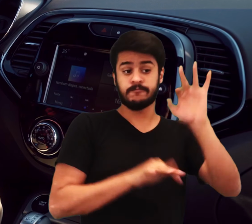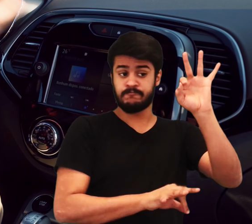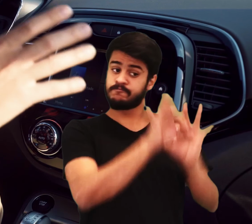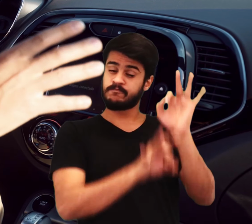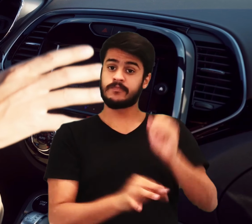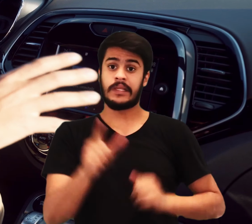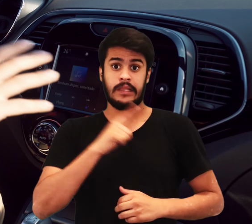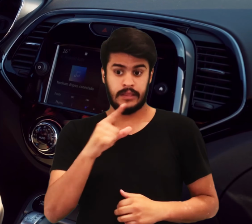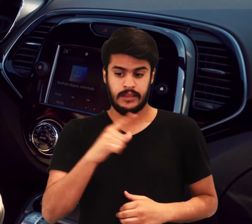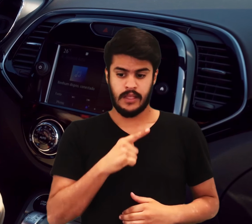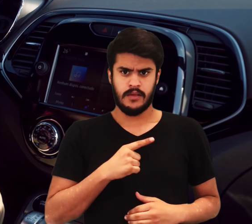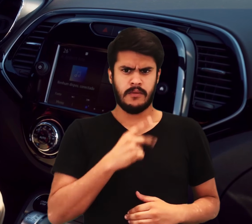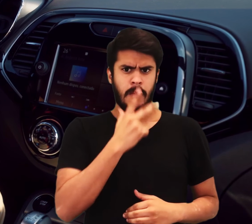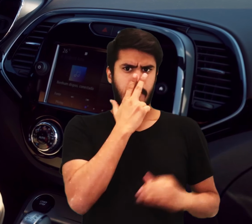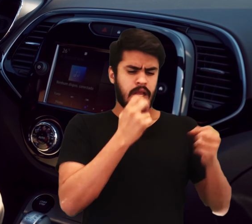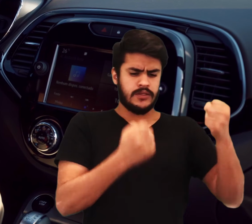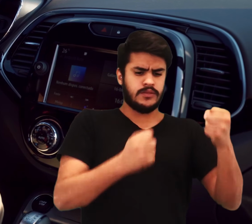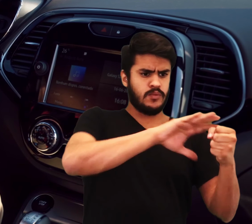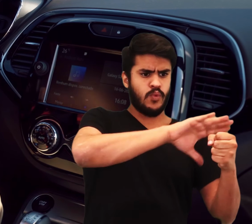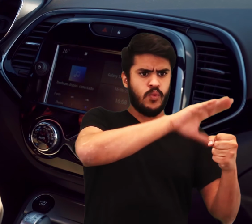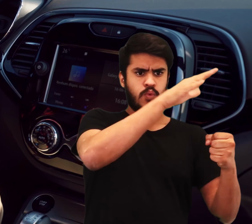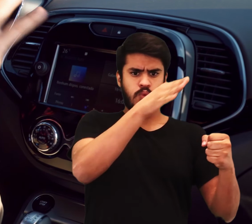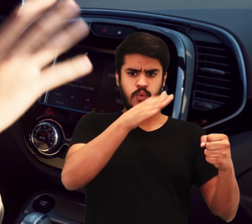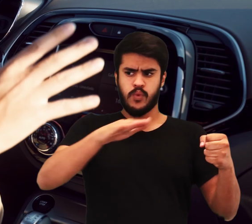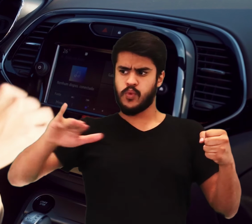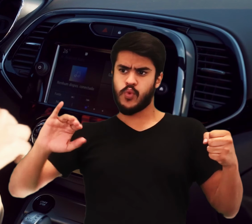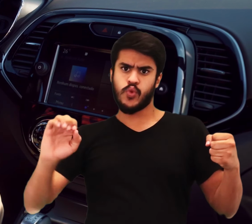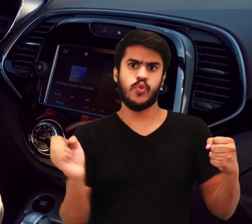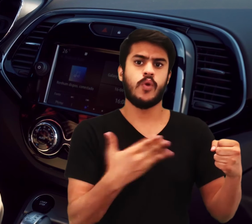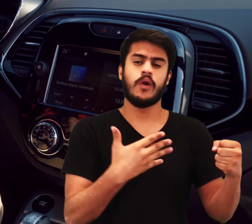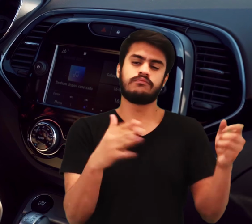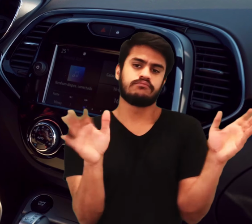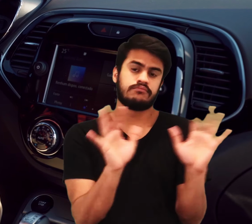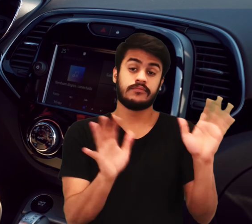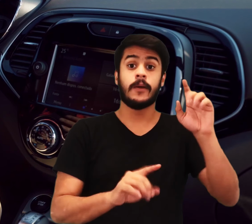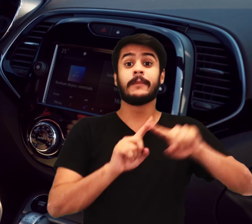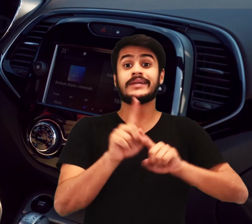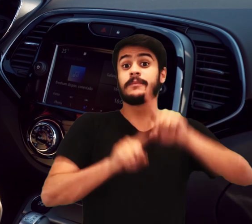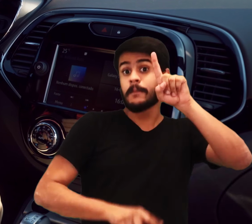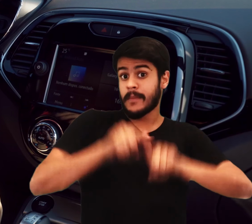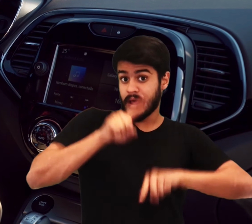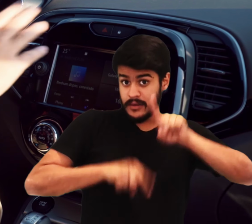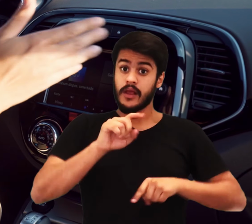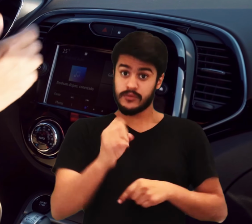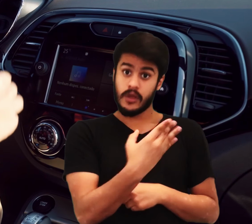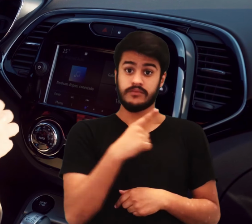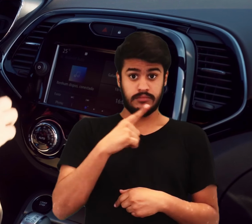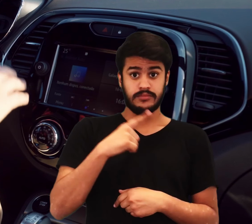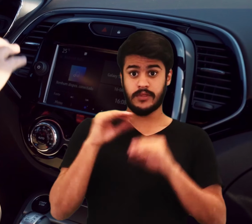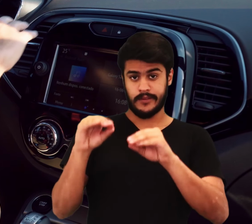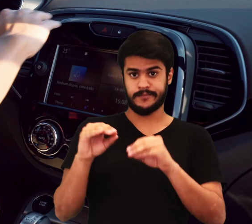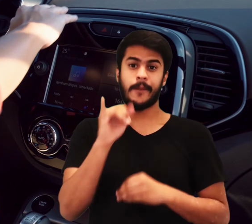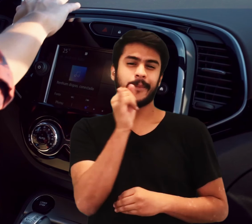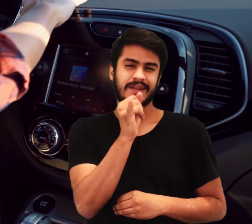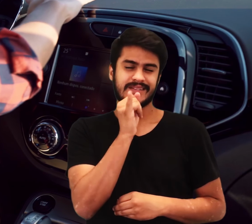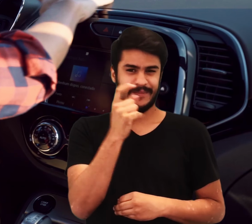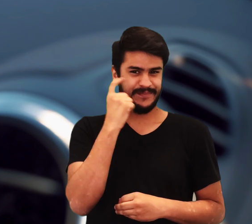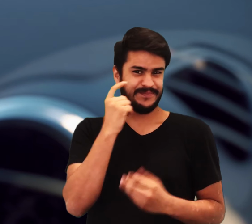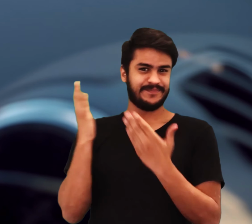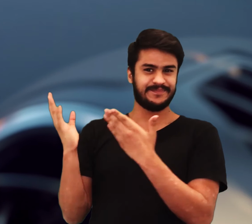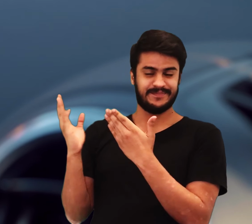deu para fazer aqui. A gente não tem uma estrutura nova de painel, tá? Mas a gente tem novos materiais. Então, por exemplo, nessa versão topo de linha